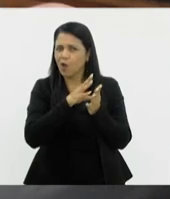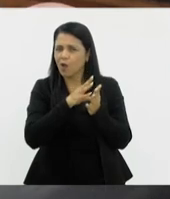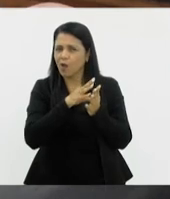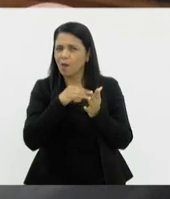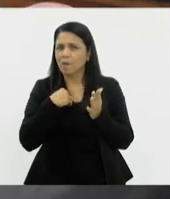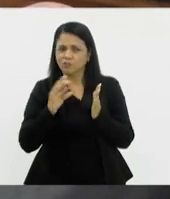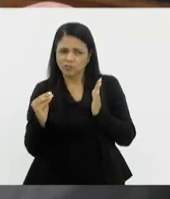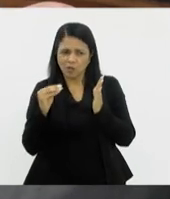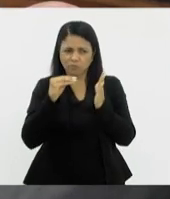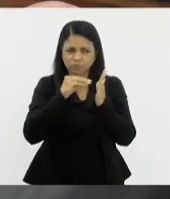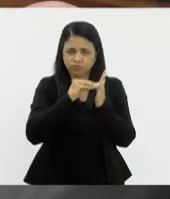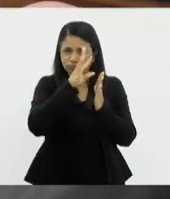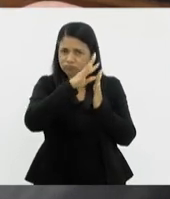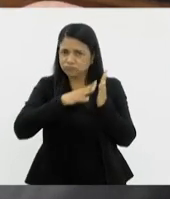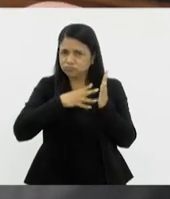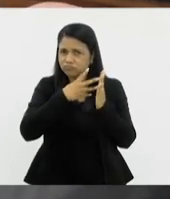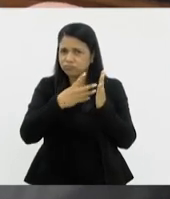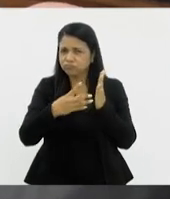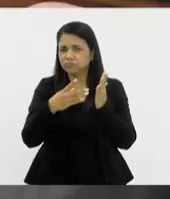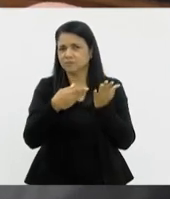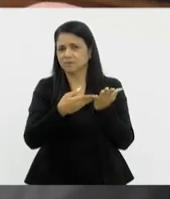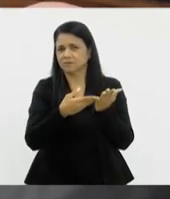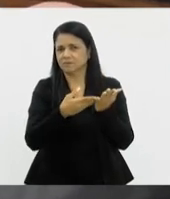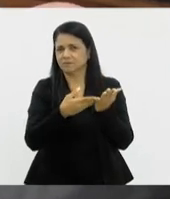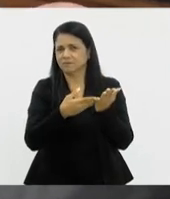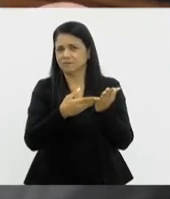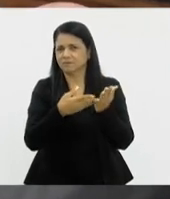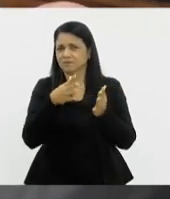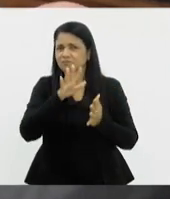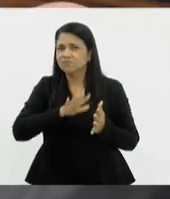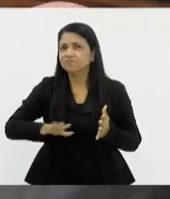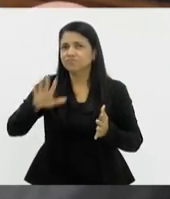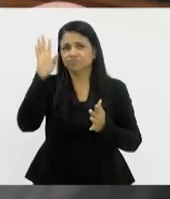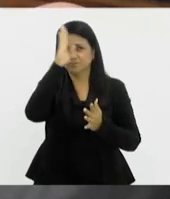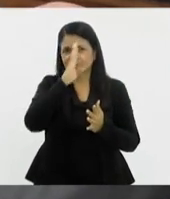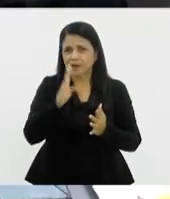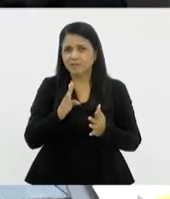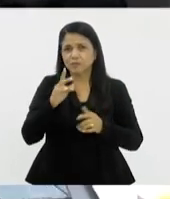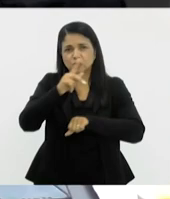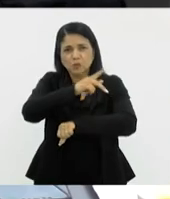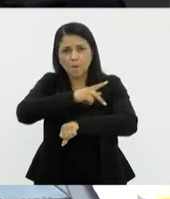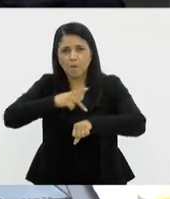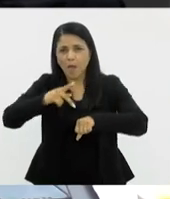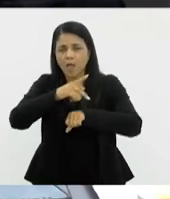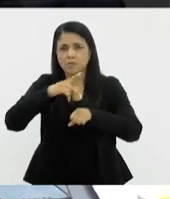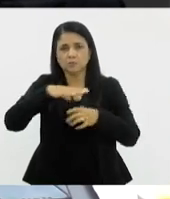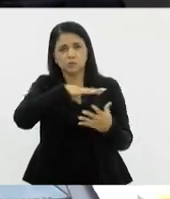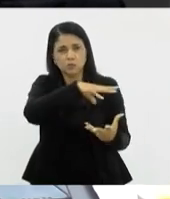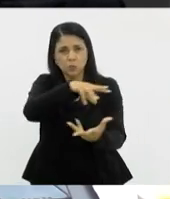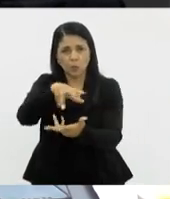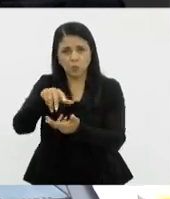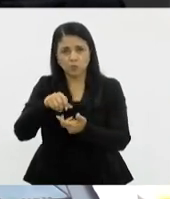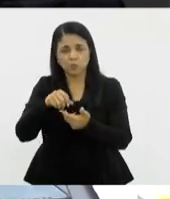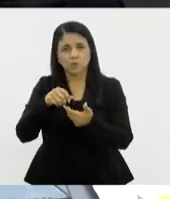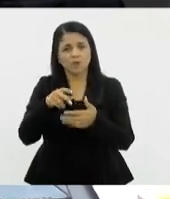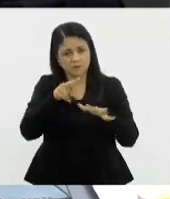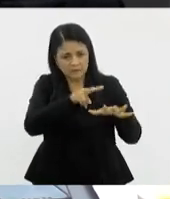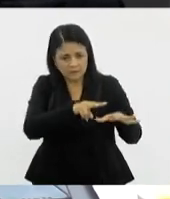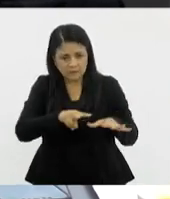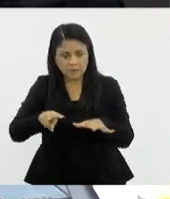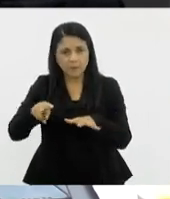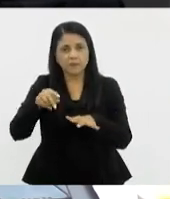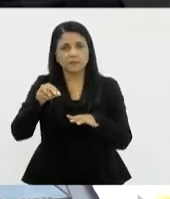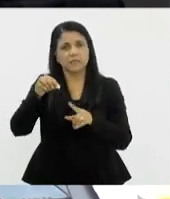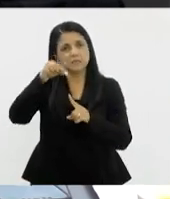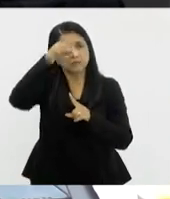no calendário oficial do Brasil inteiro, de outros países, que a do Semana mundo. Santa está